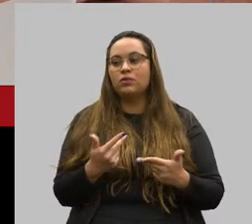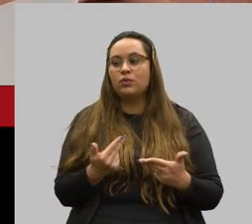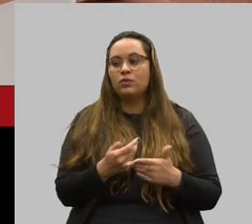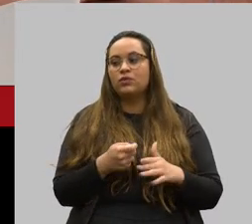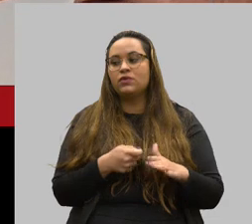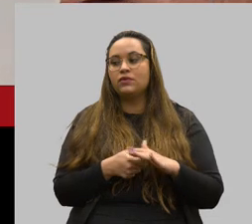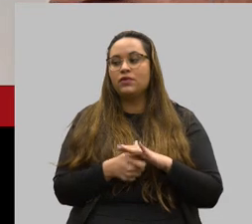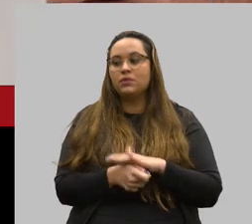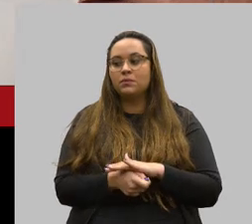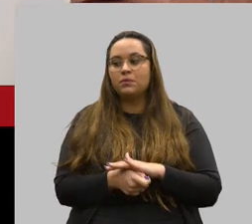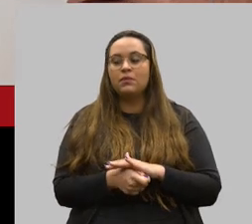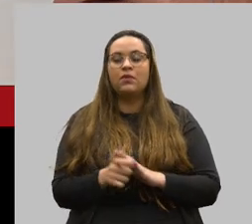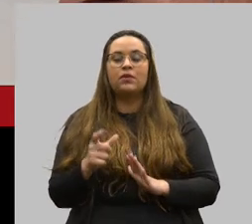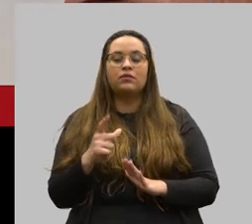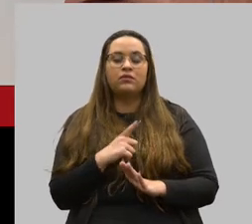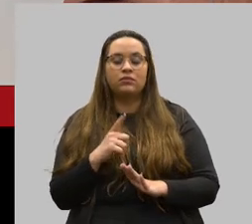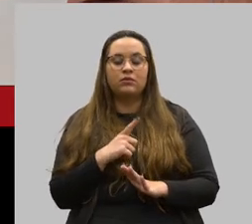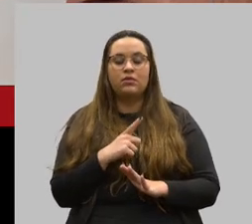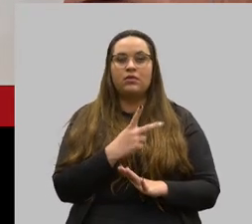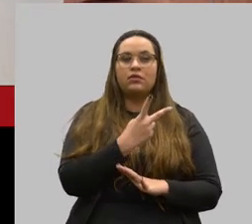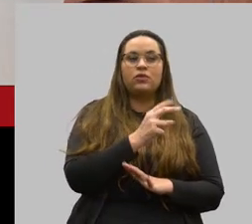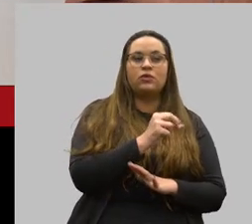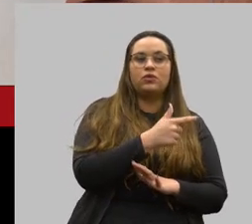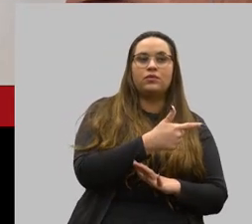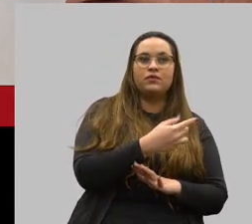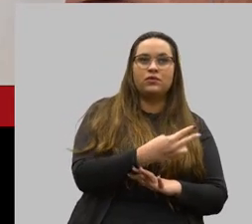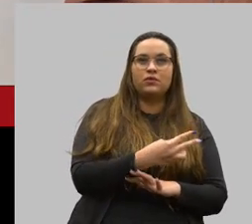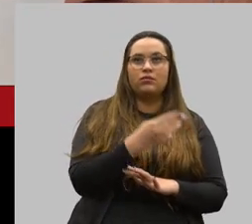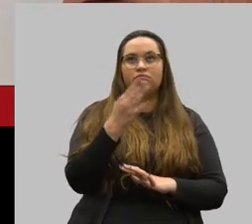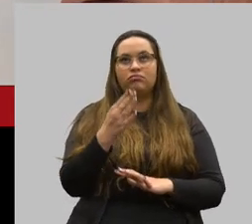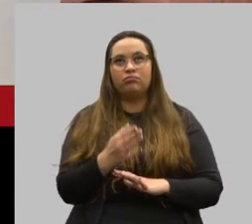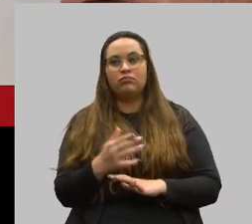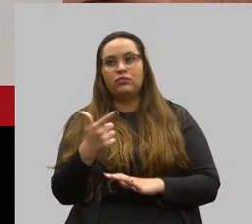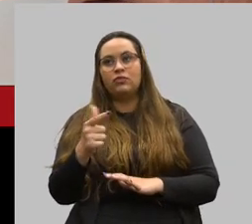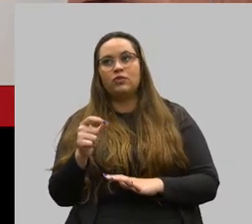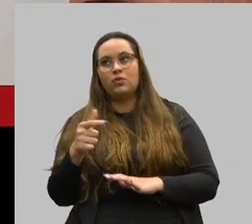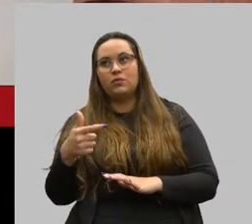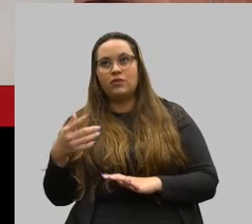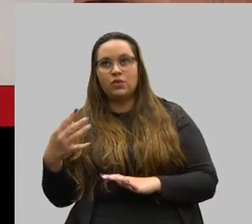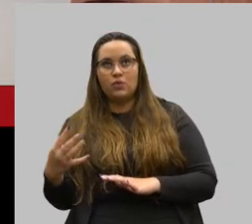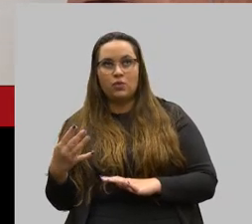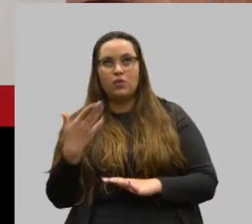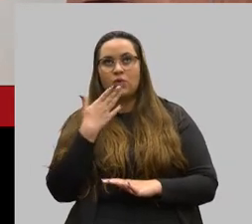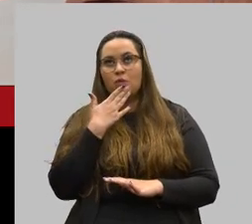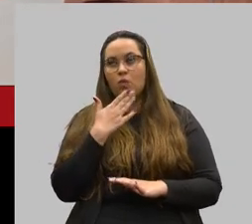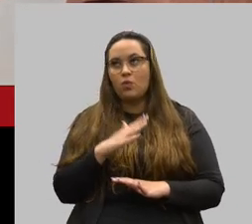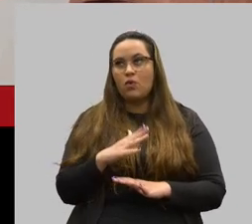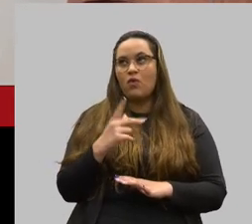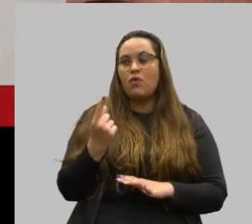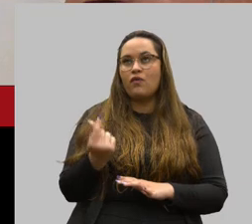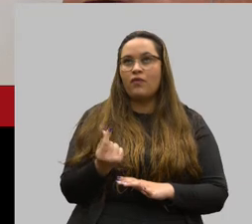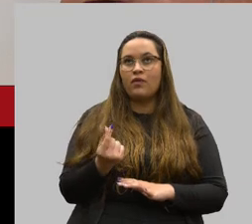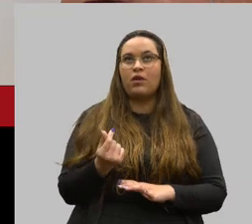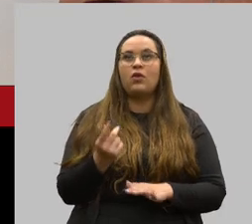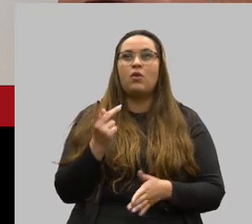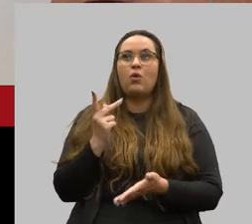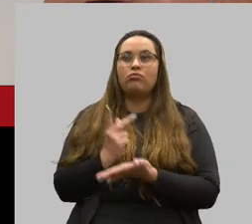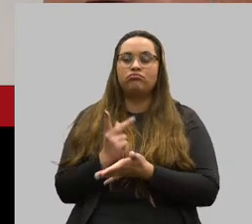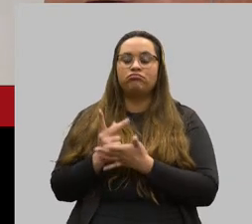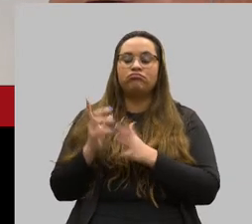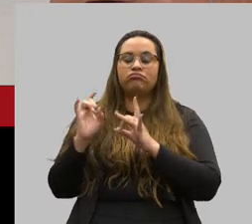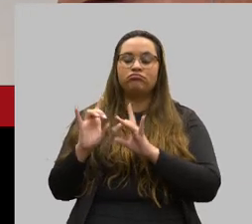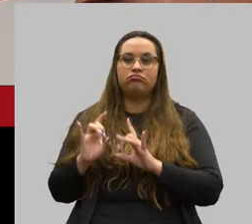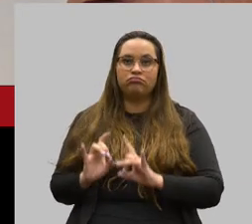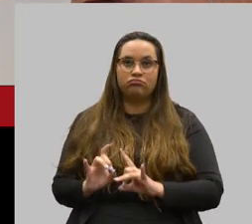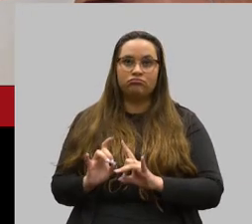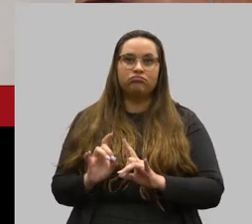na Instituição nos anos 20232 discriminando quais valores são especificamente do Estadual de emendas parlamentares estaduais federais de